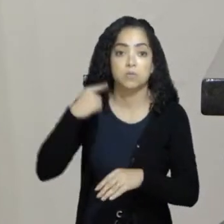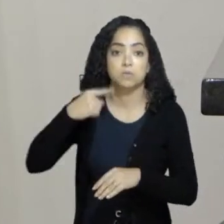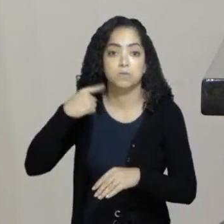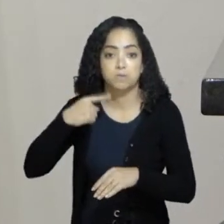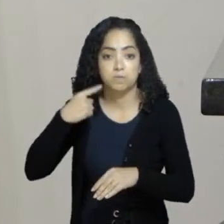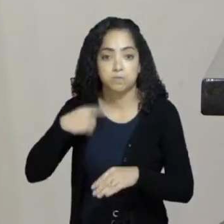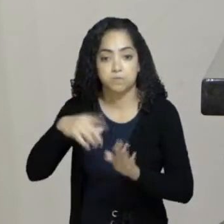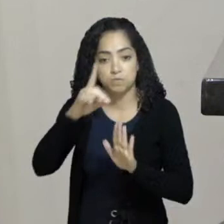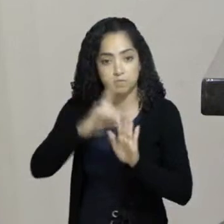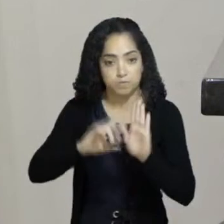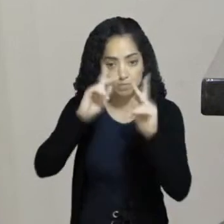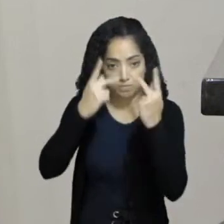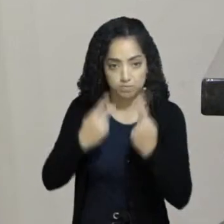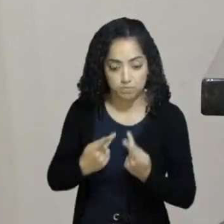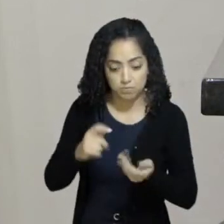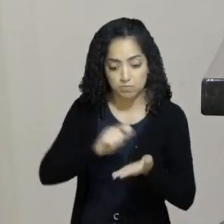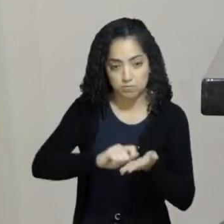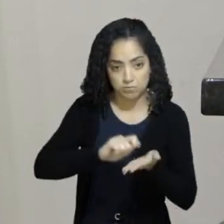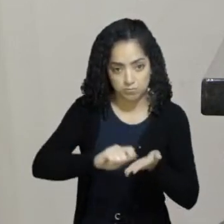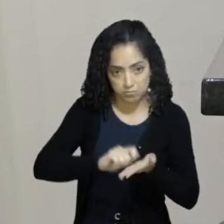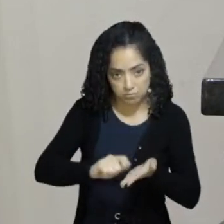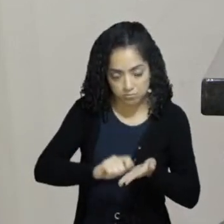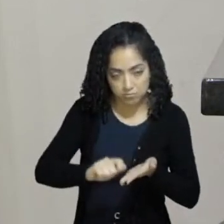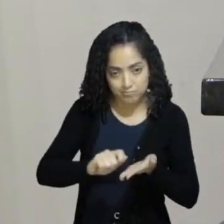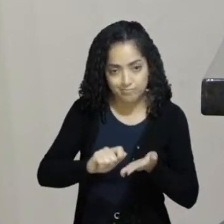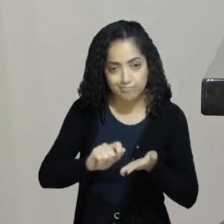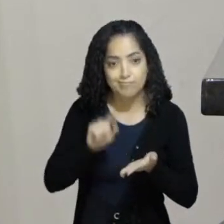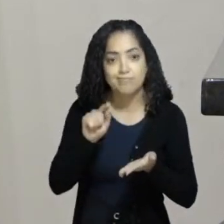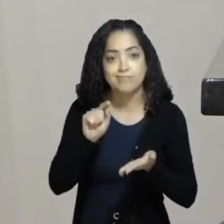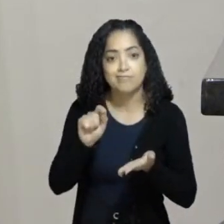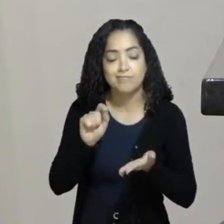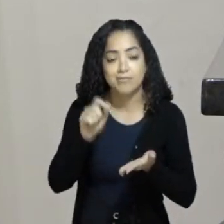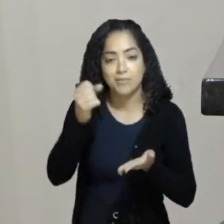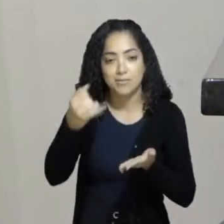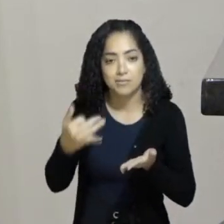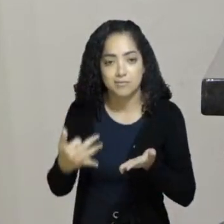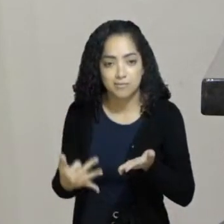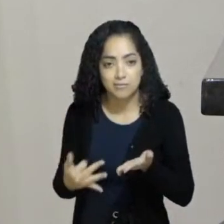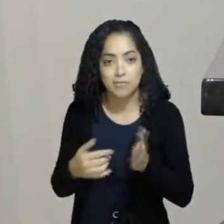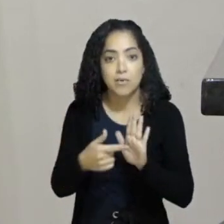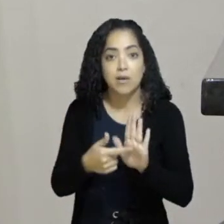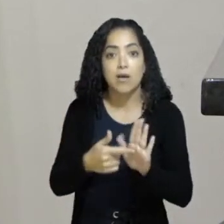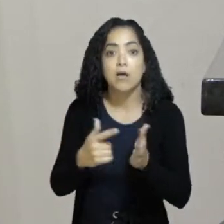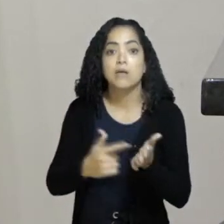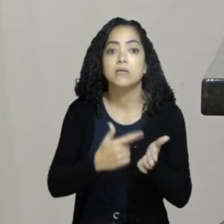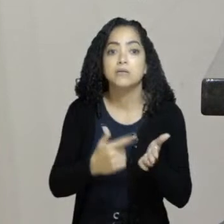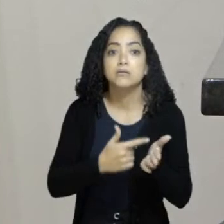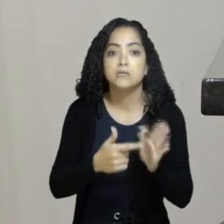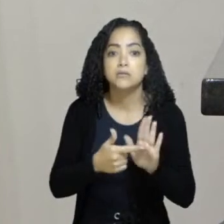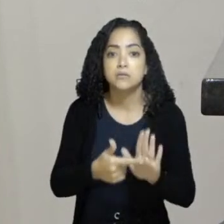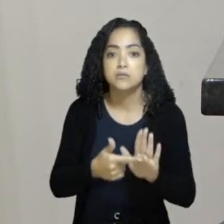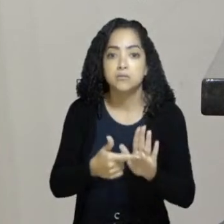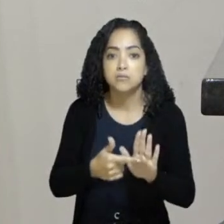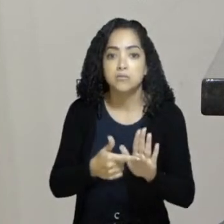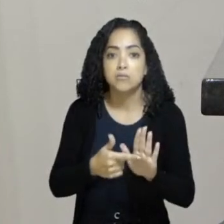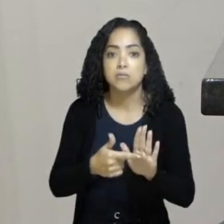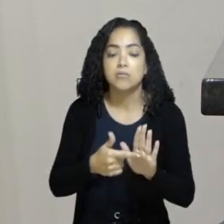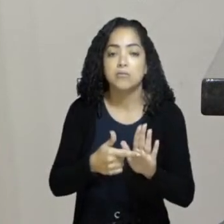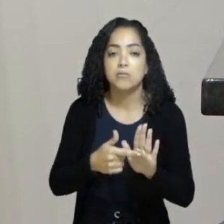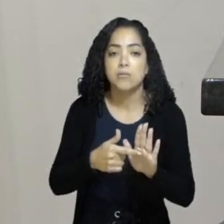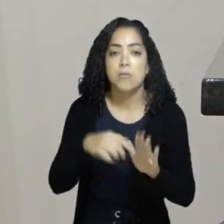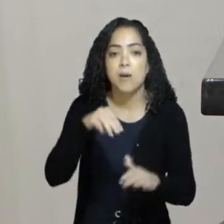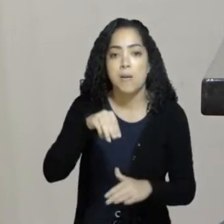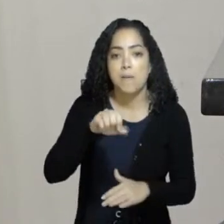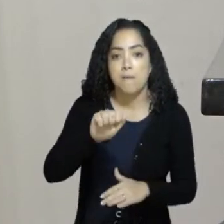e que também escreve a matéria neste jornalismo aqui isento marxismo.org